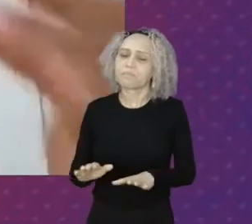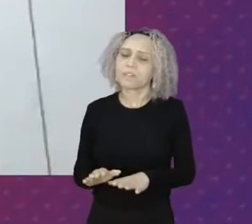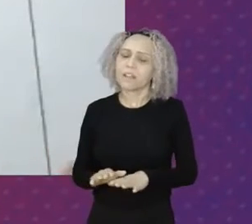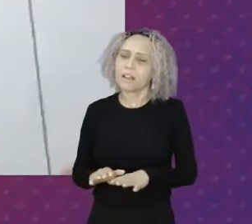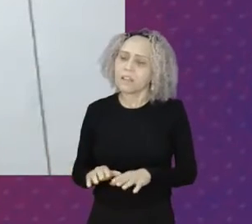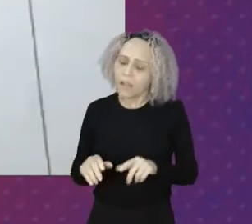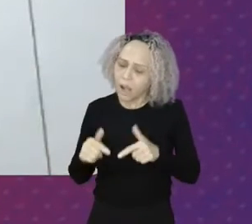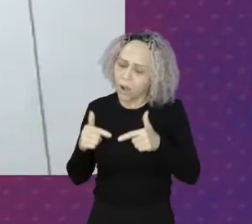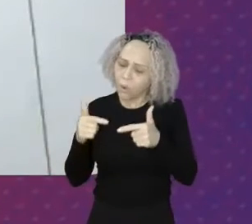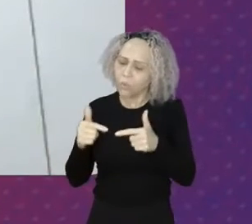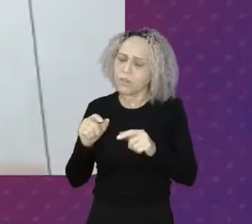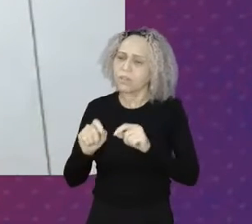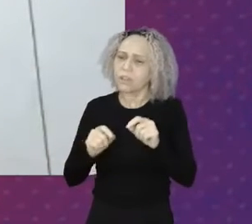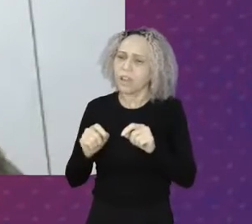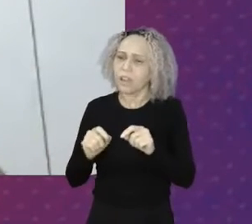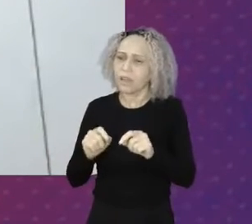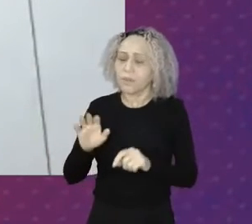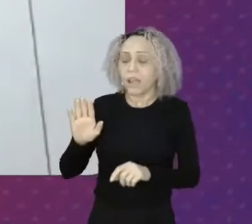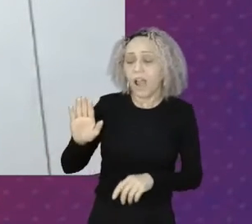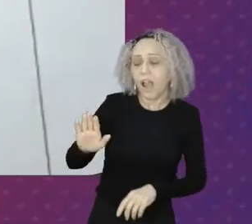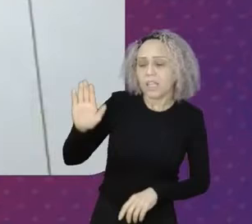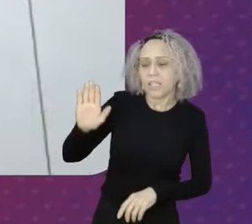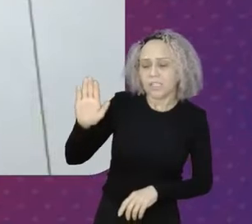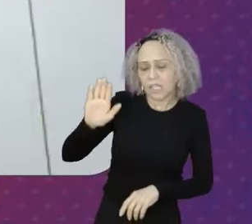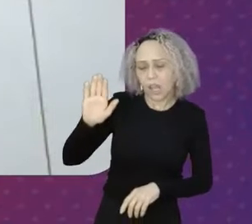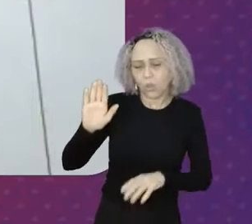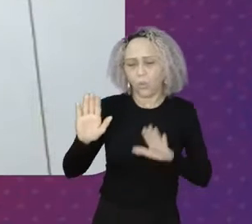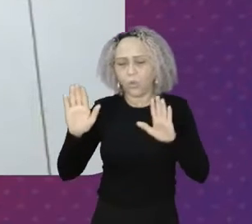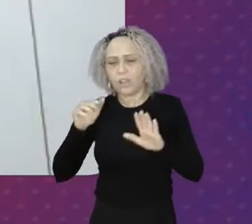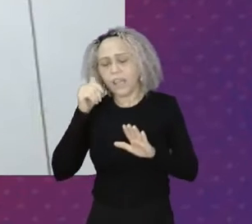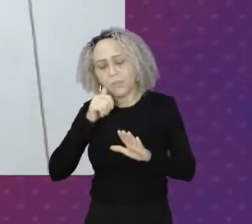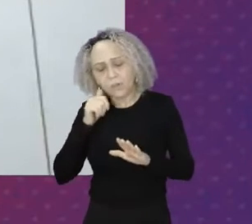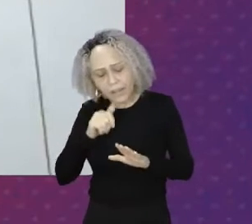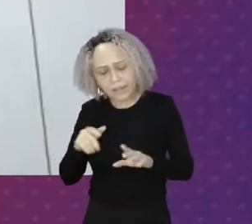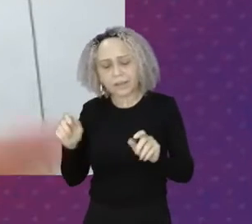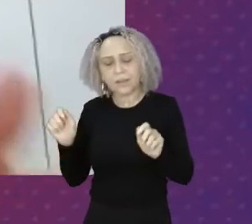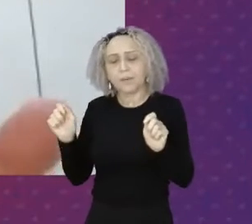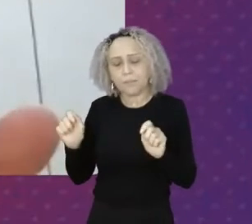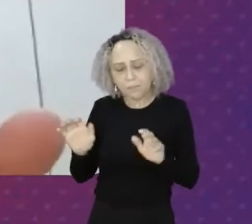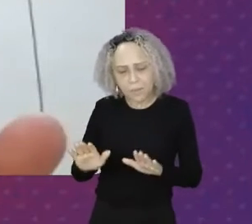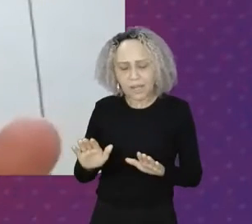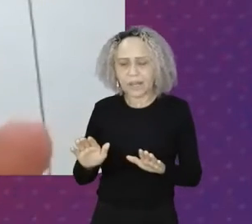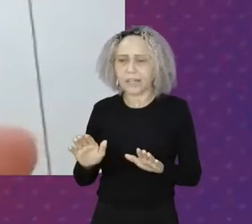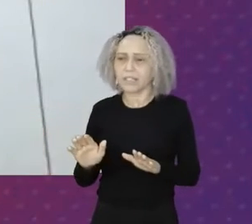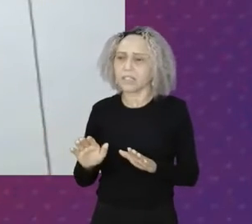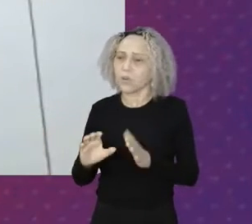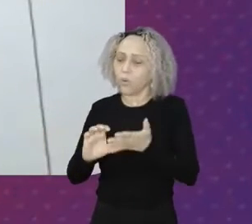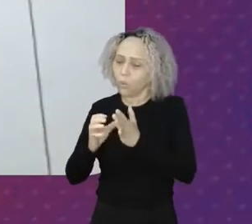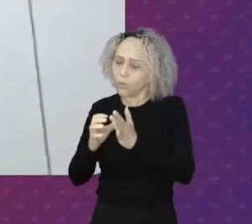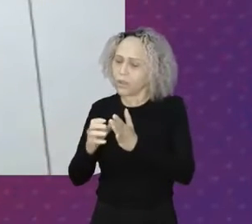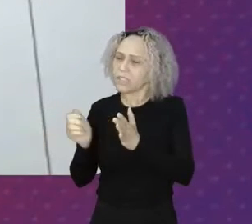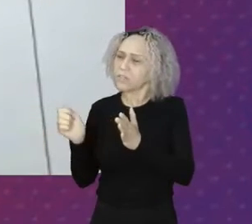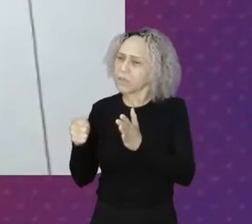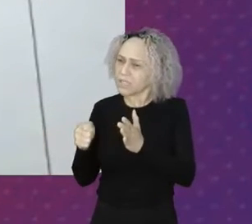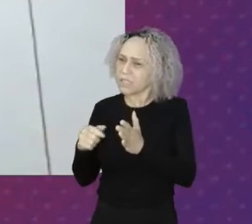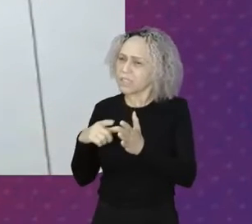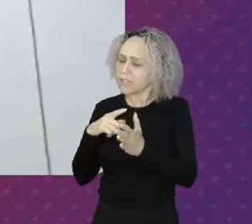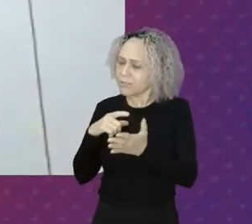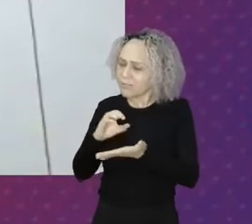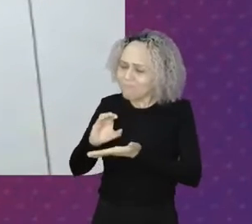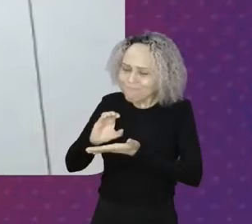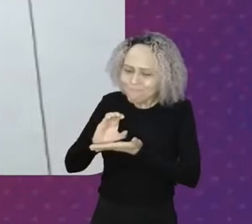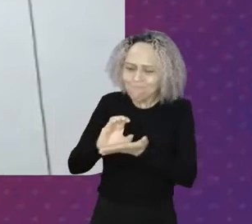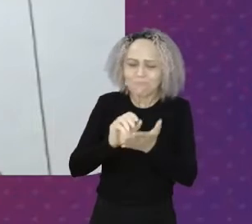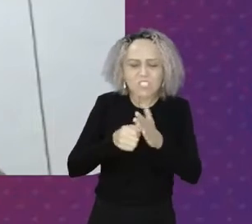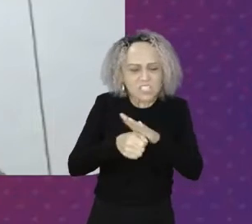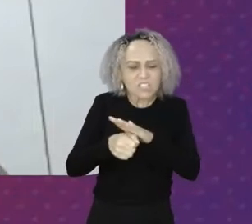participação, não apenas nas candidaturas, mas investir de fato nessas mulheres lideranças quando elas forem candidatas, para que elas possam ser